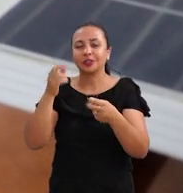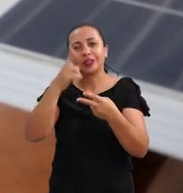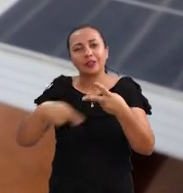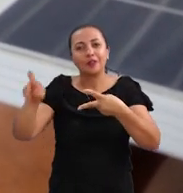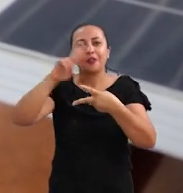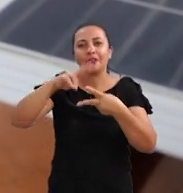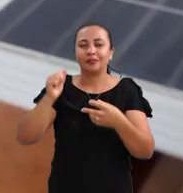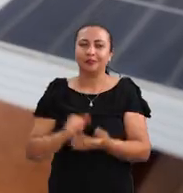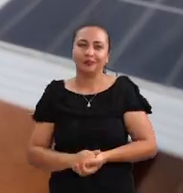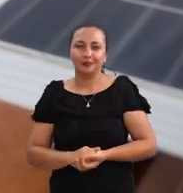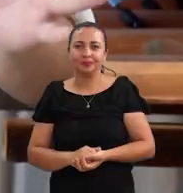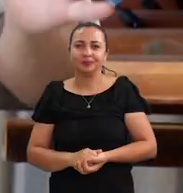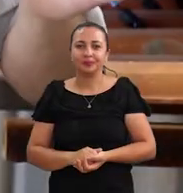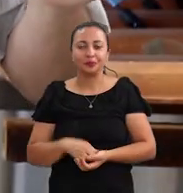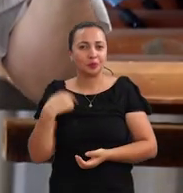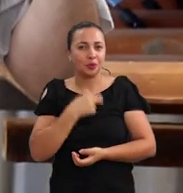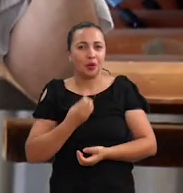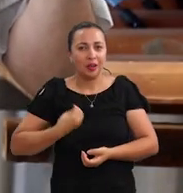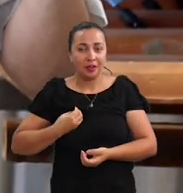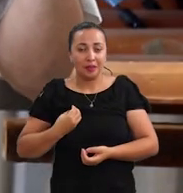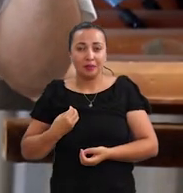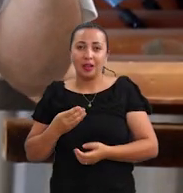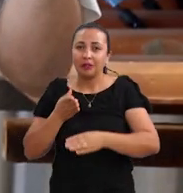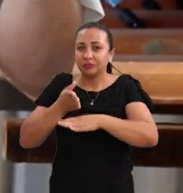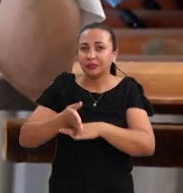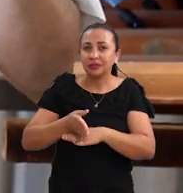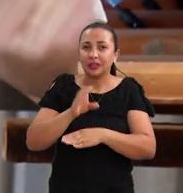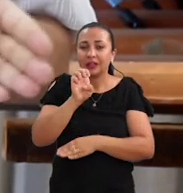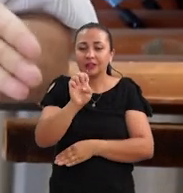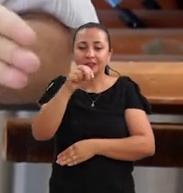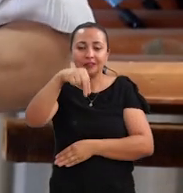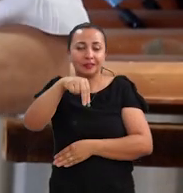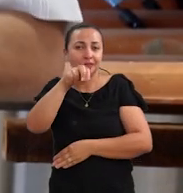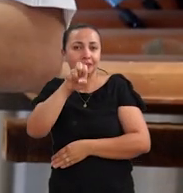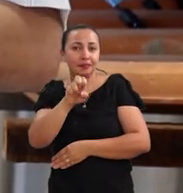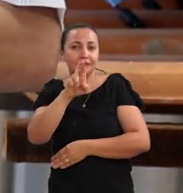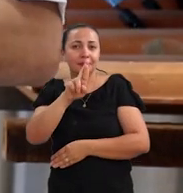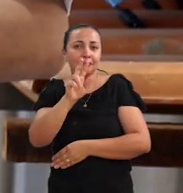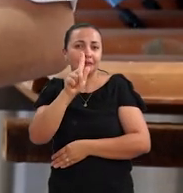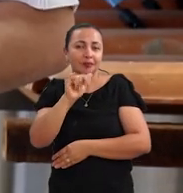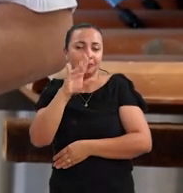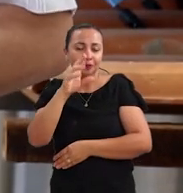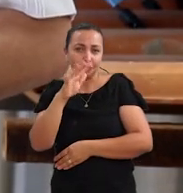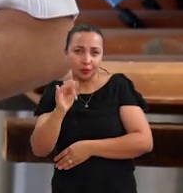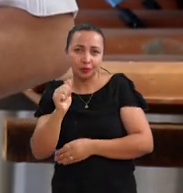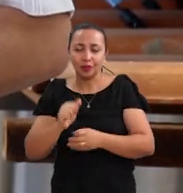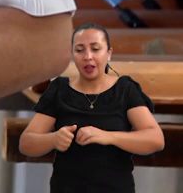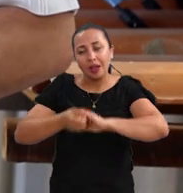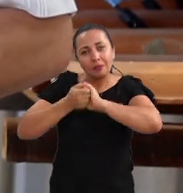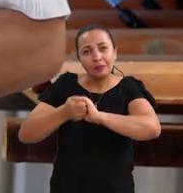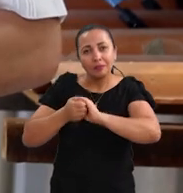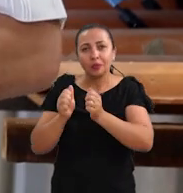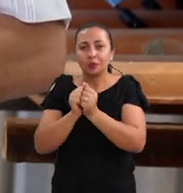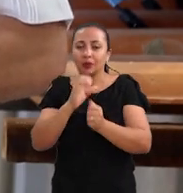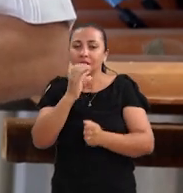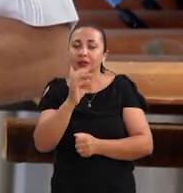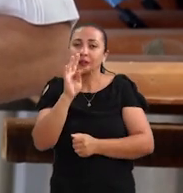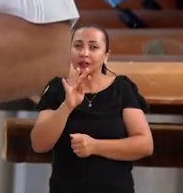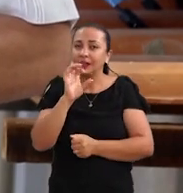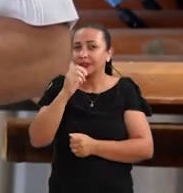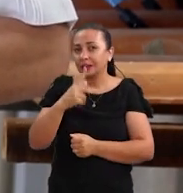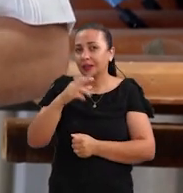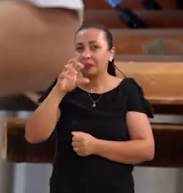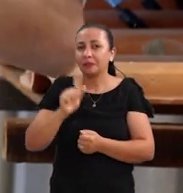energias renováveis. Nós estamos aí participando do Energif, que é um curso de qualificação aí numa parceria com a CETEC